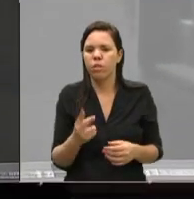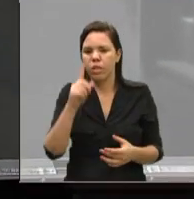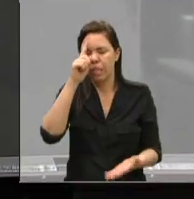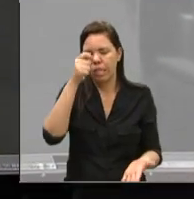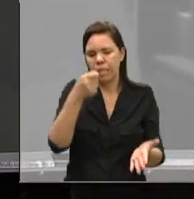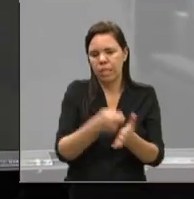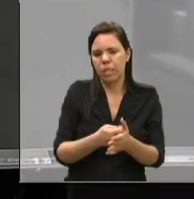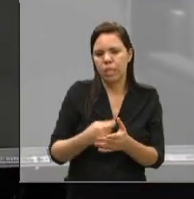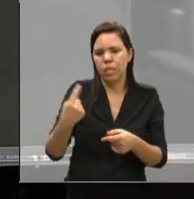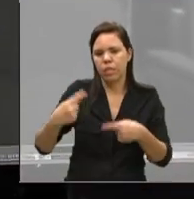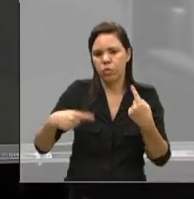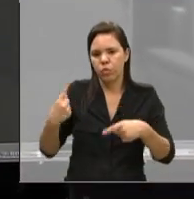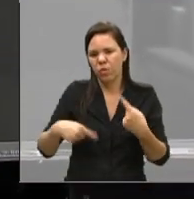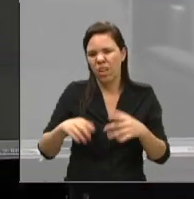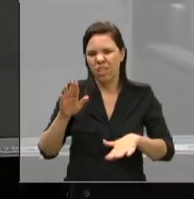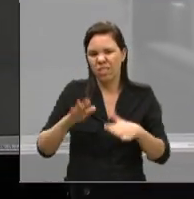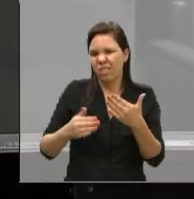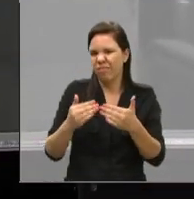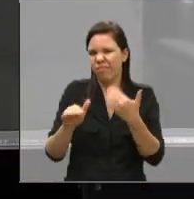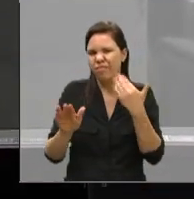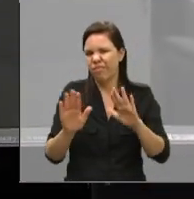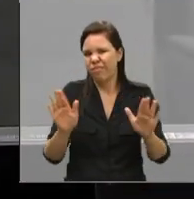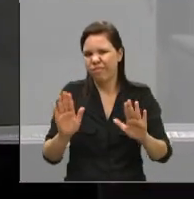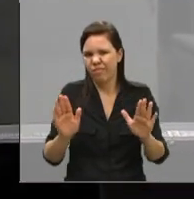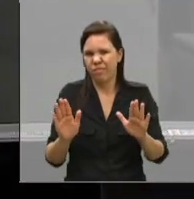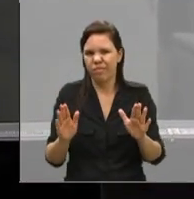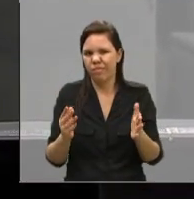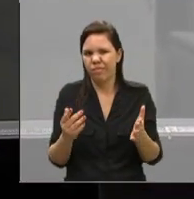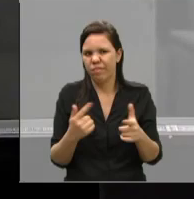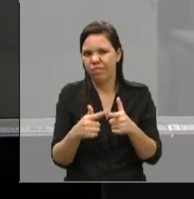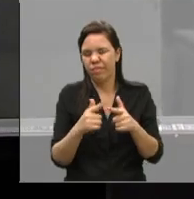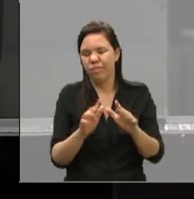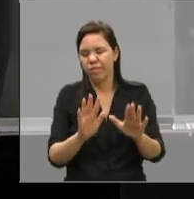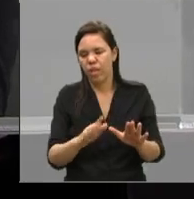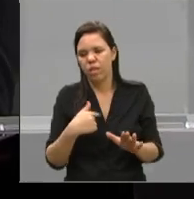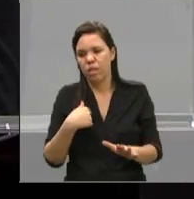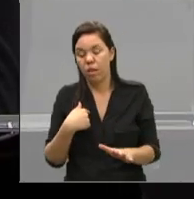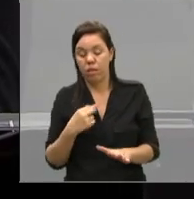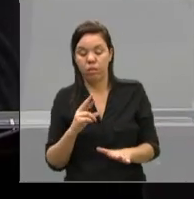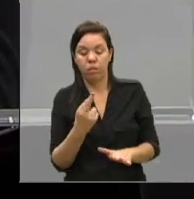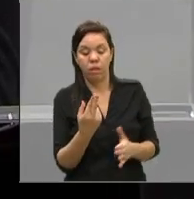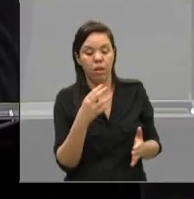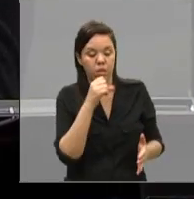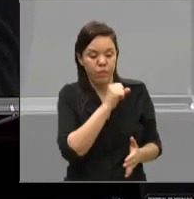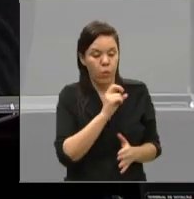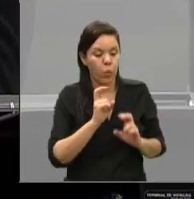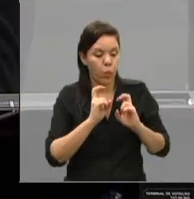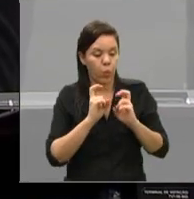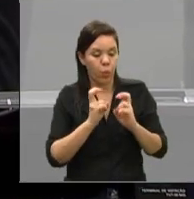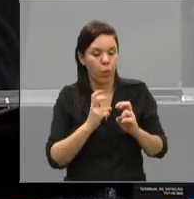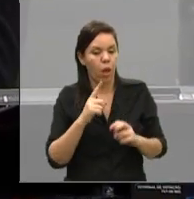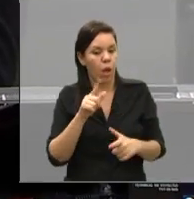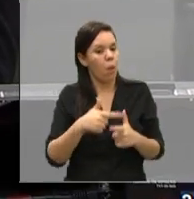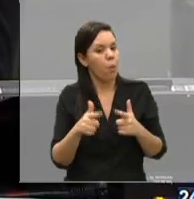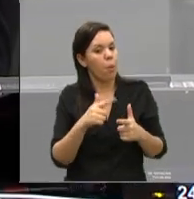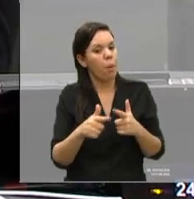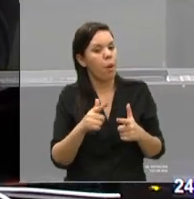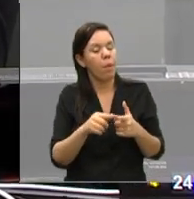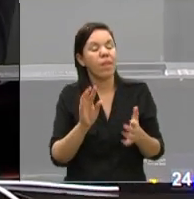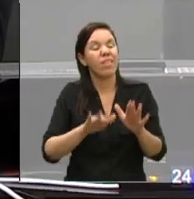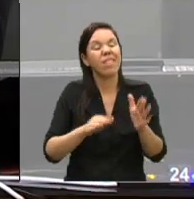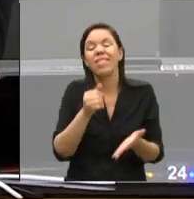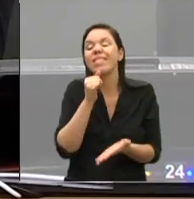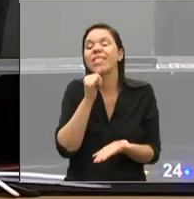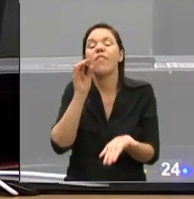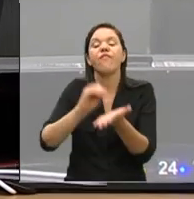de políticas que eu considero equivocadas. A gente tem que lidar com os efeitos de uma situação de urgência. Quer dizer, você tem um problema de merenda escolar numa